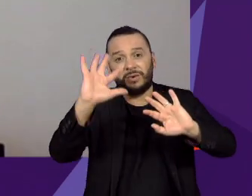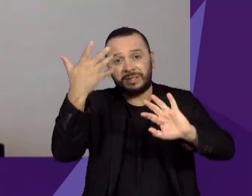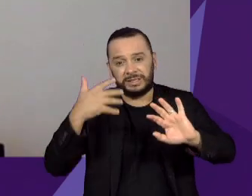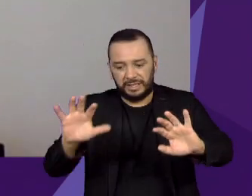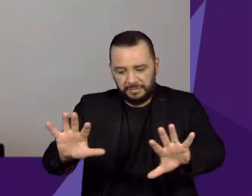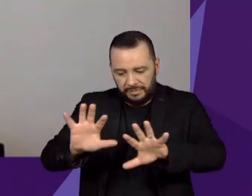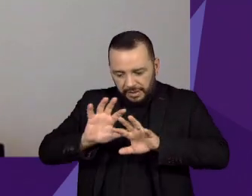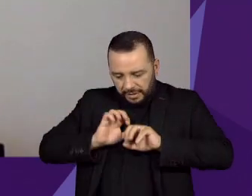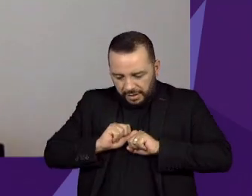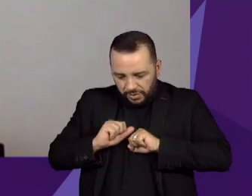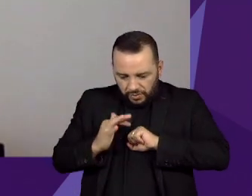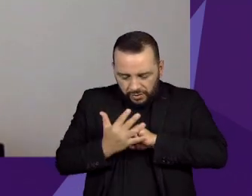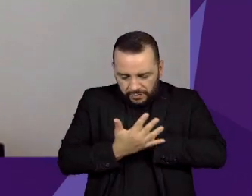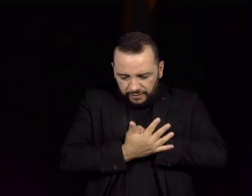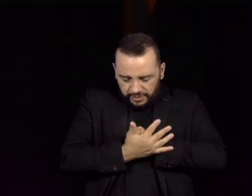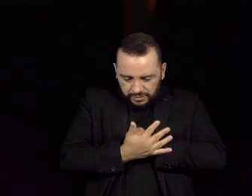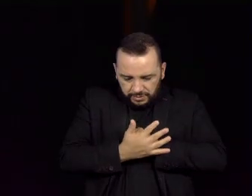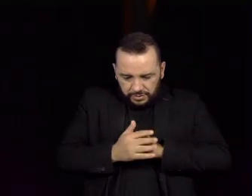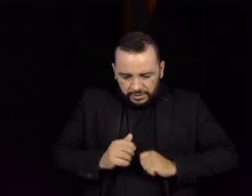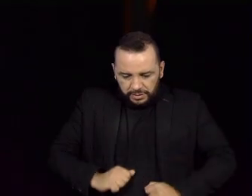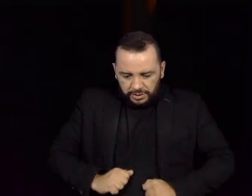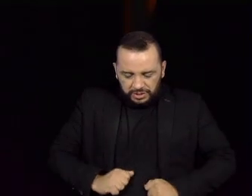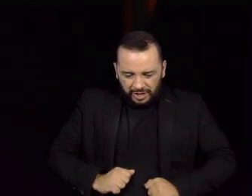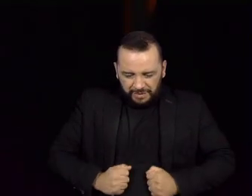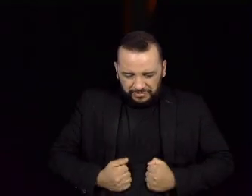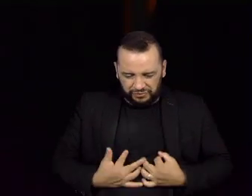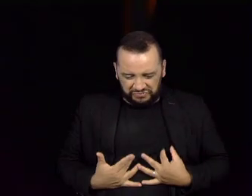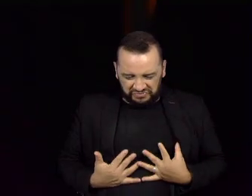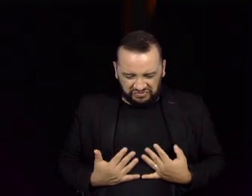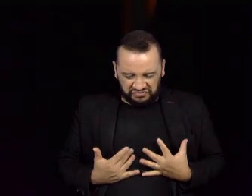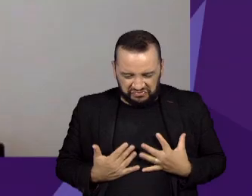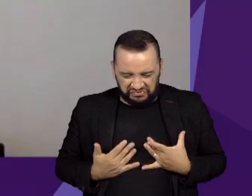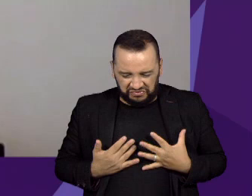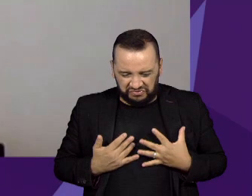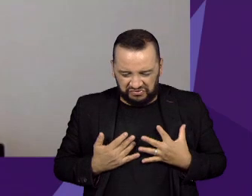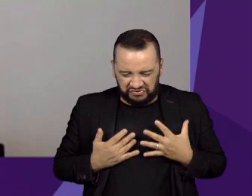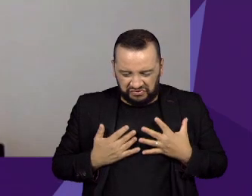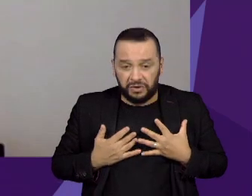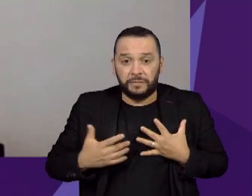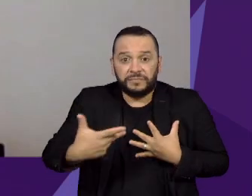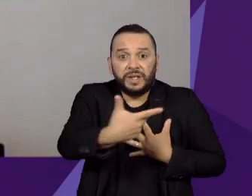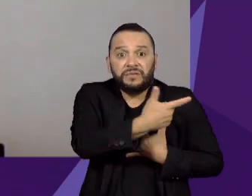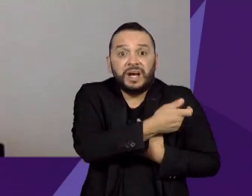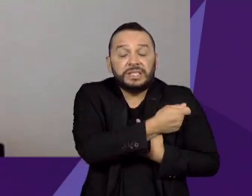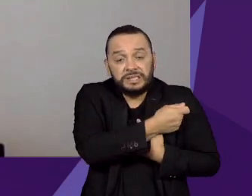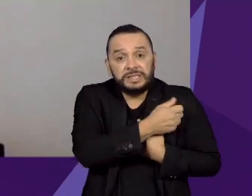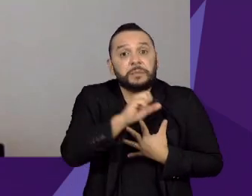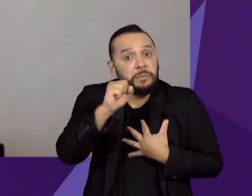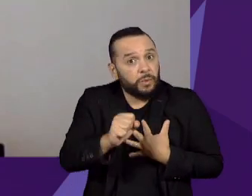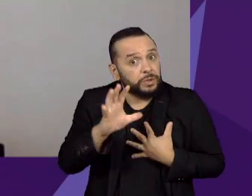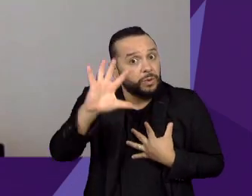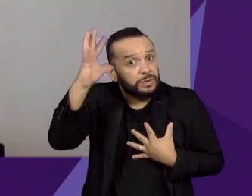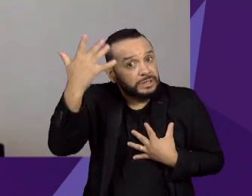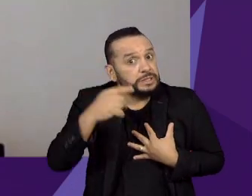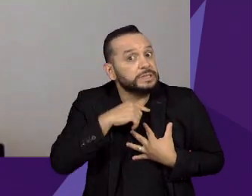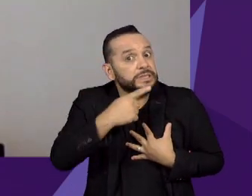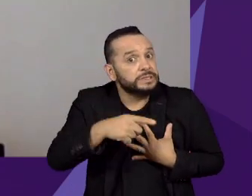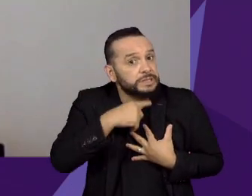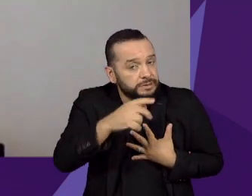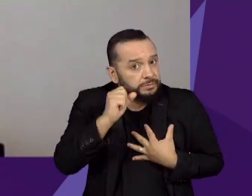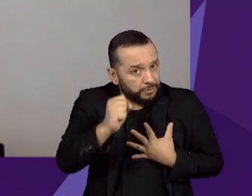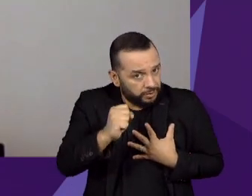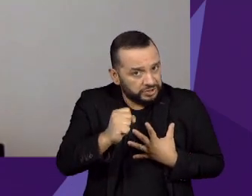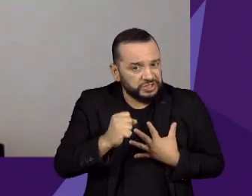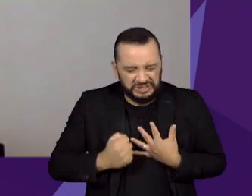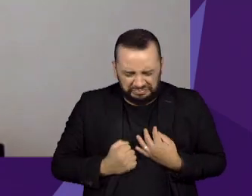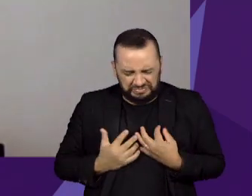nós voltaríamos todos para a estaca zero. Há um pavor muito grande, porque como está vacinando devagar dos mais velhos para os